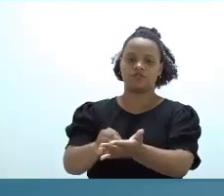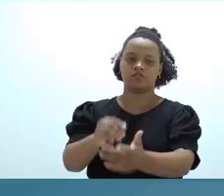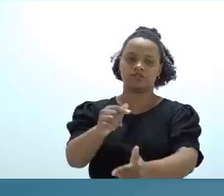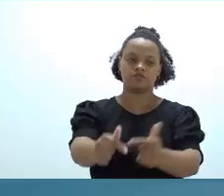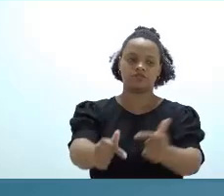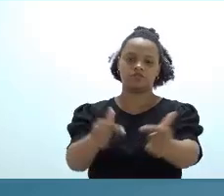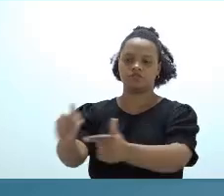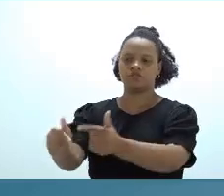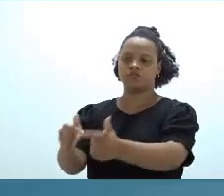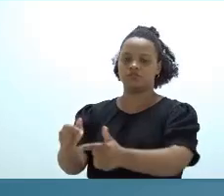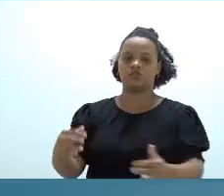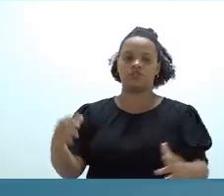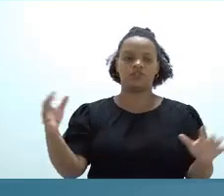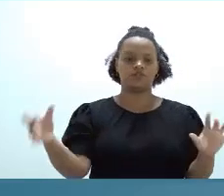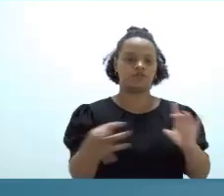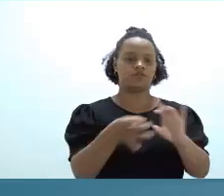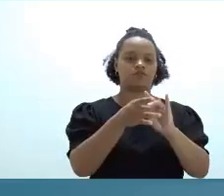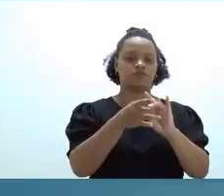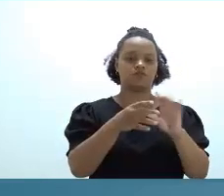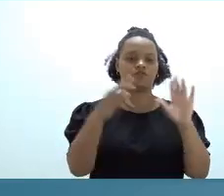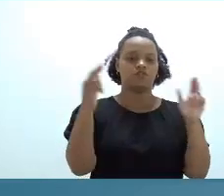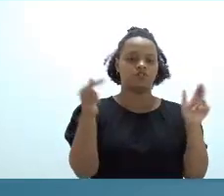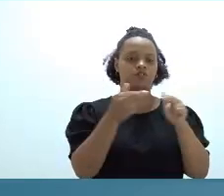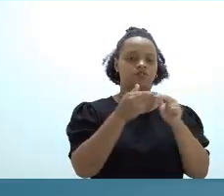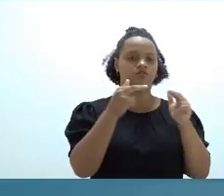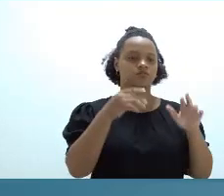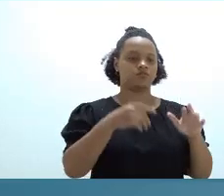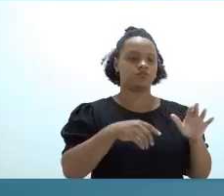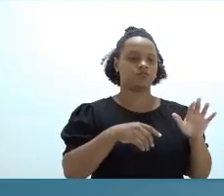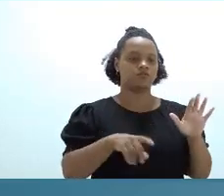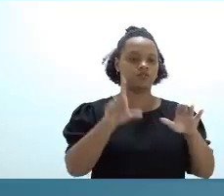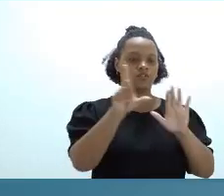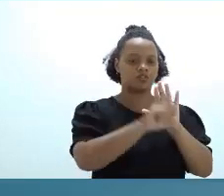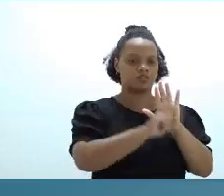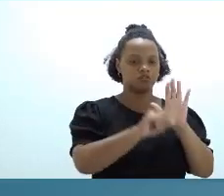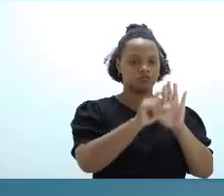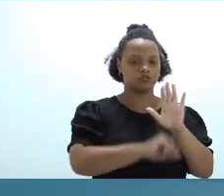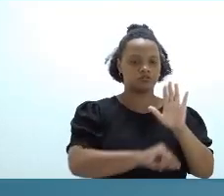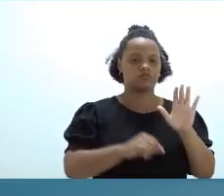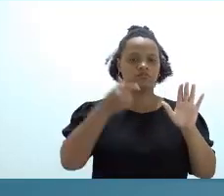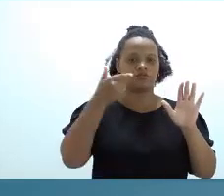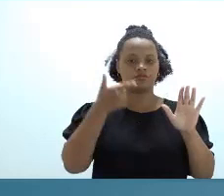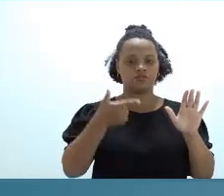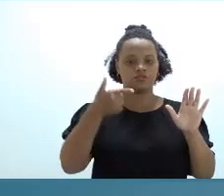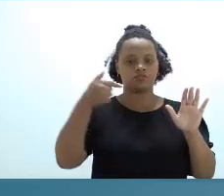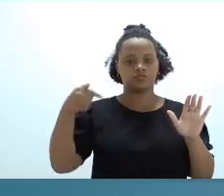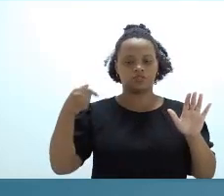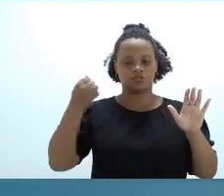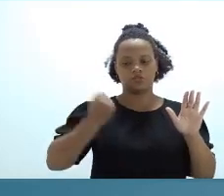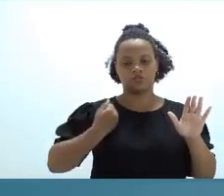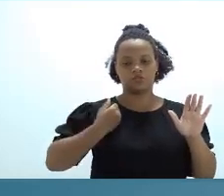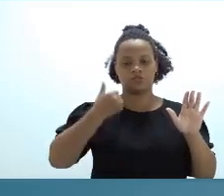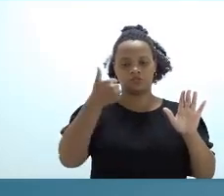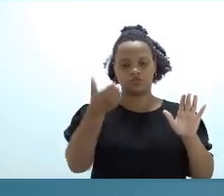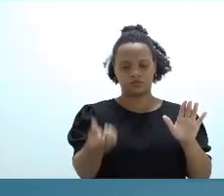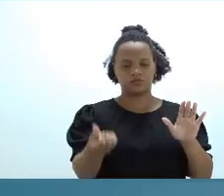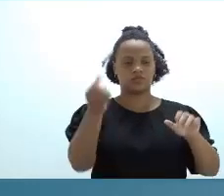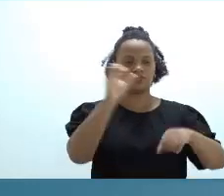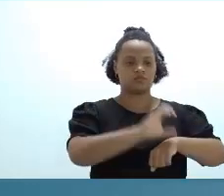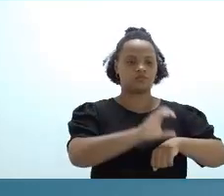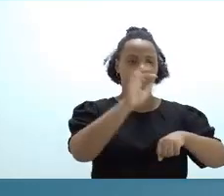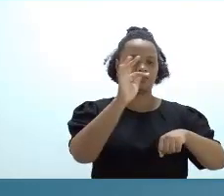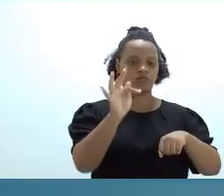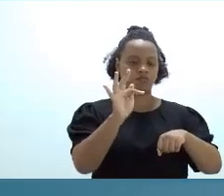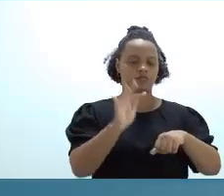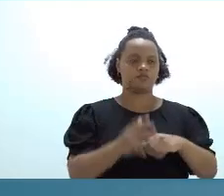civil objetiva do Estado por força do artigo 37, parágrafo 6º da Constituição Federal de 88. Portanto, creia-se que o regimento